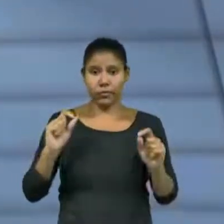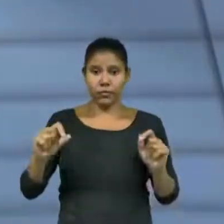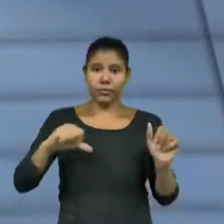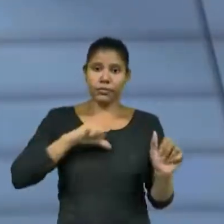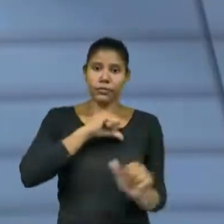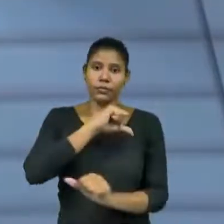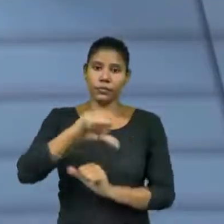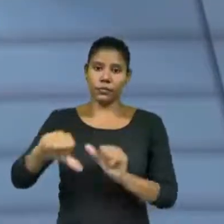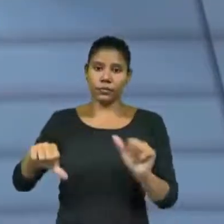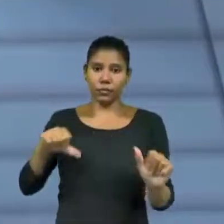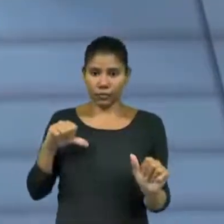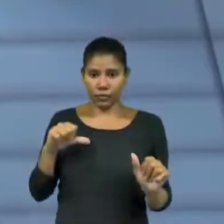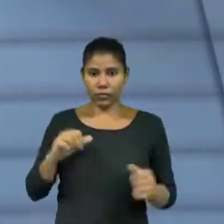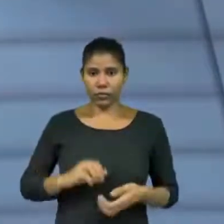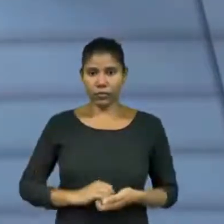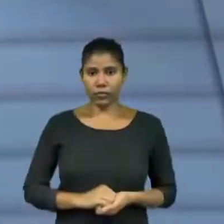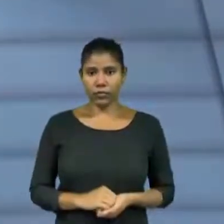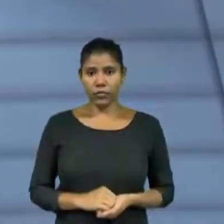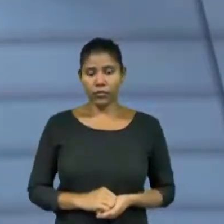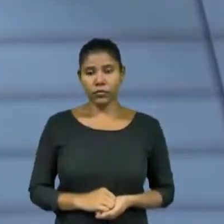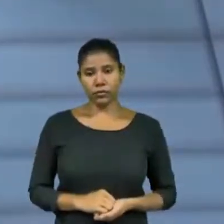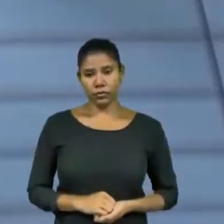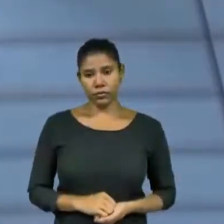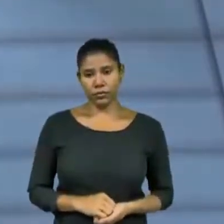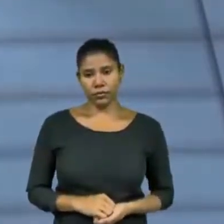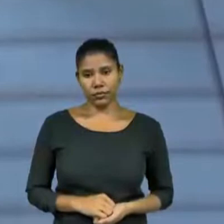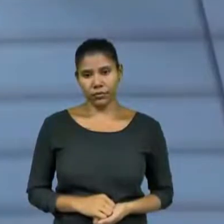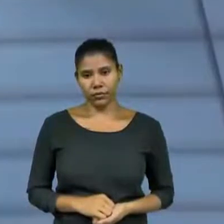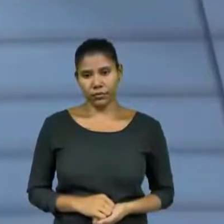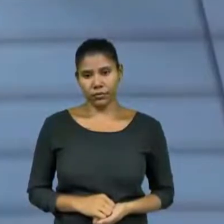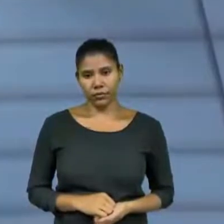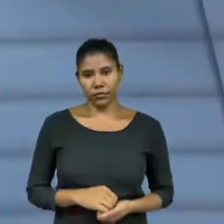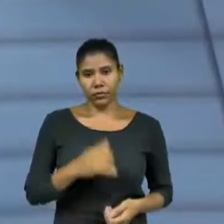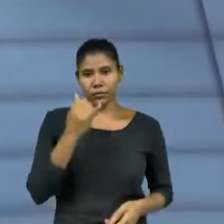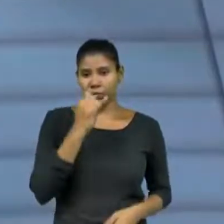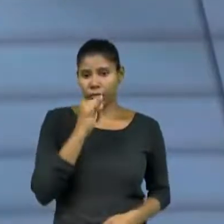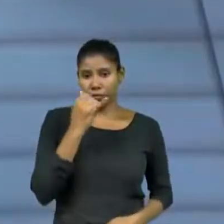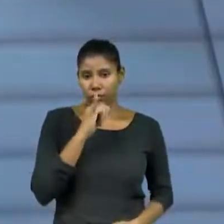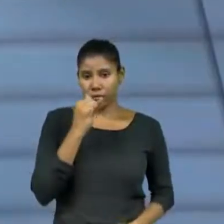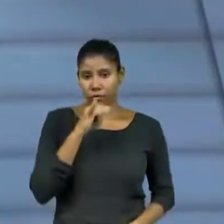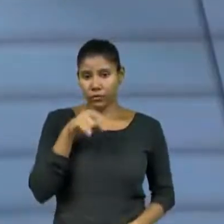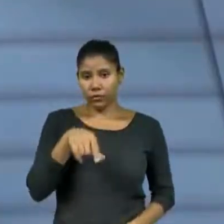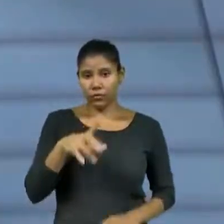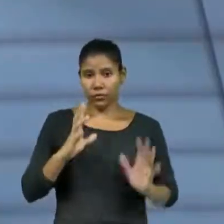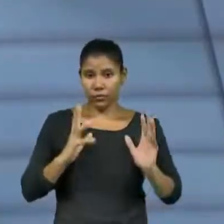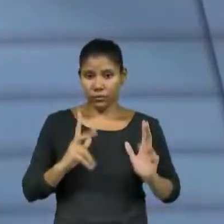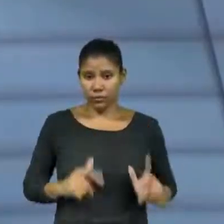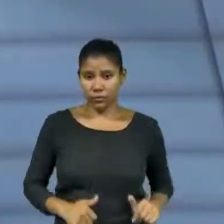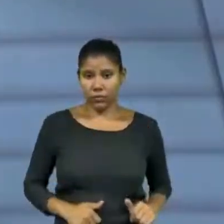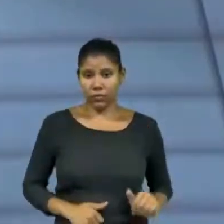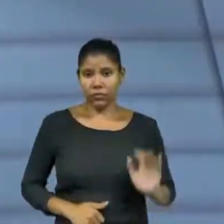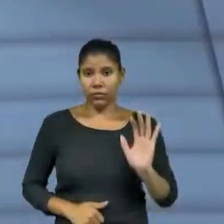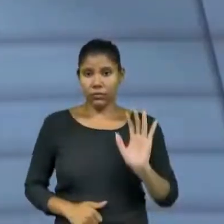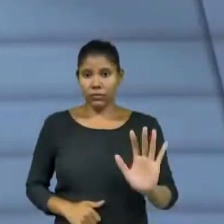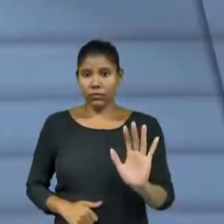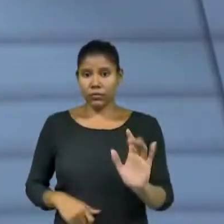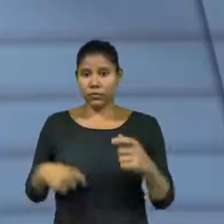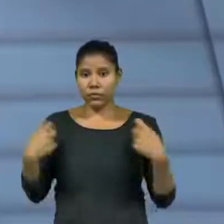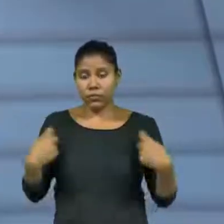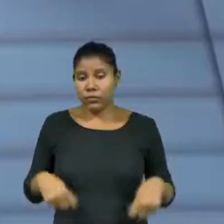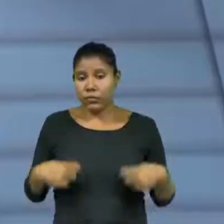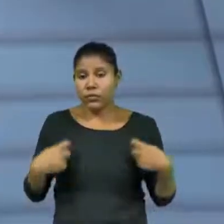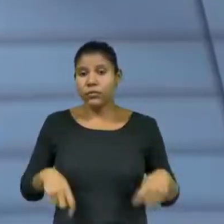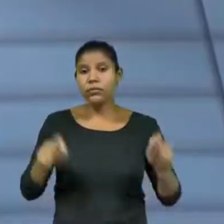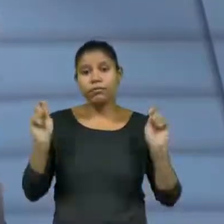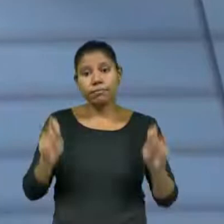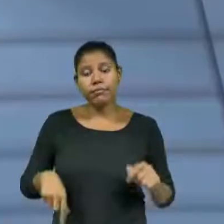maior diversificação. Nossa matriz energética elétrica já é uma das mais limpas do mundo. Verdade. Mas vamos além, nós podemos ir